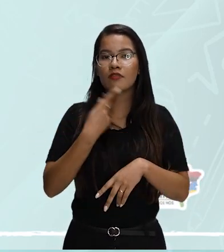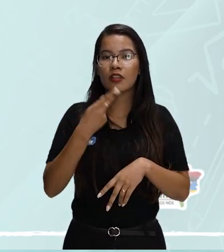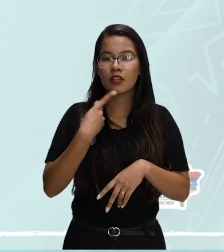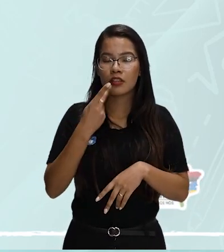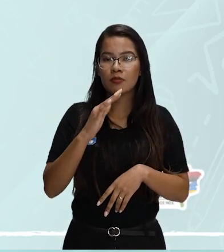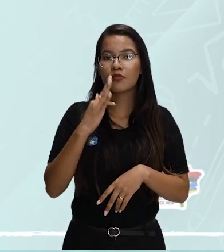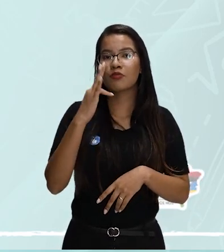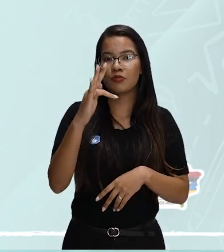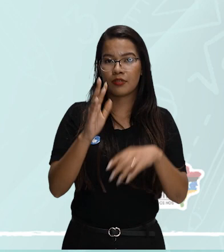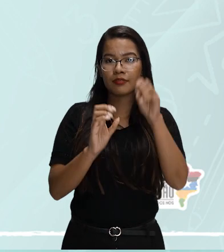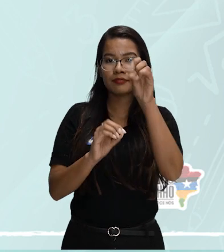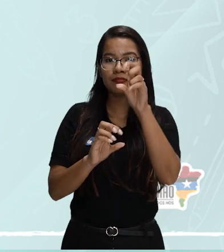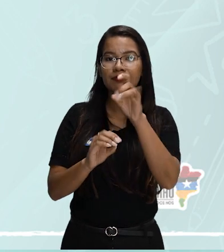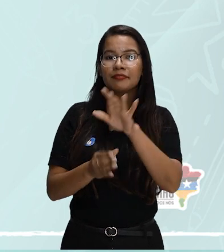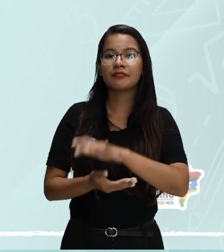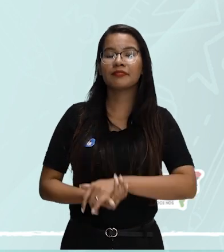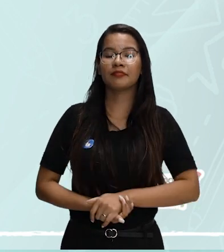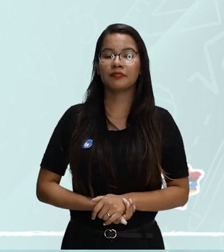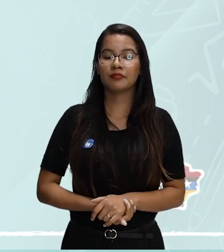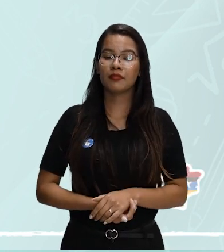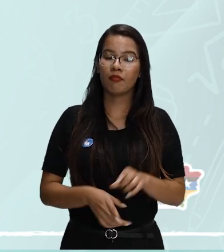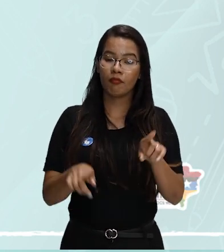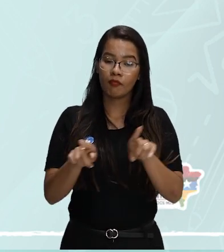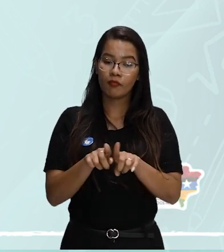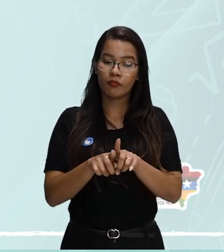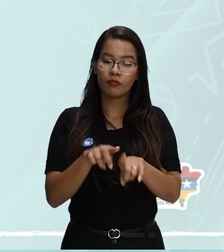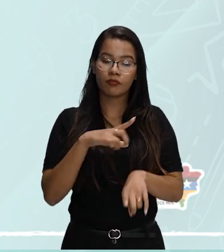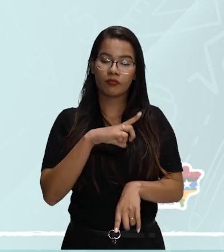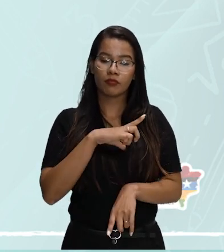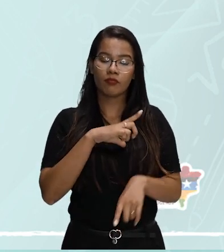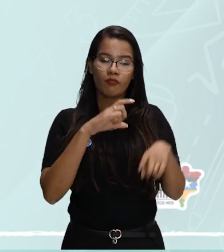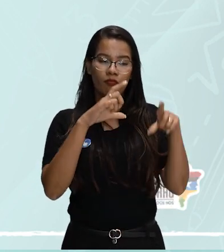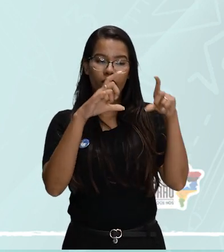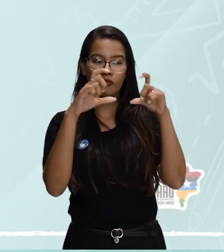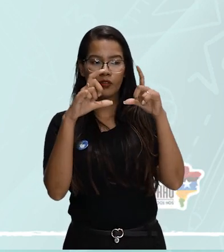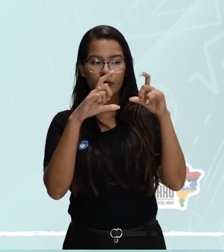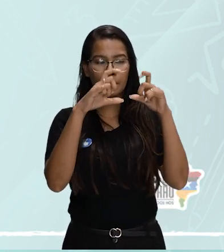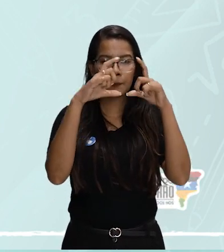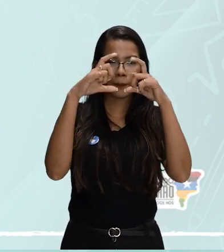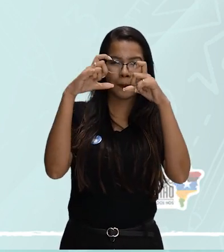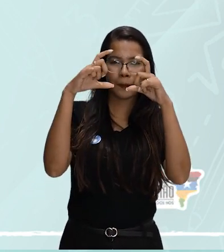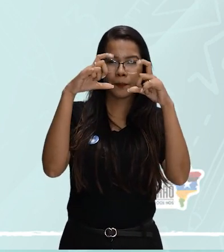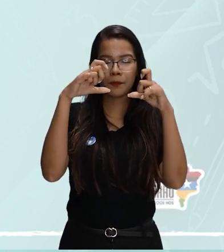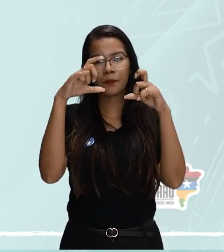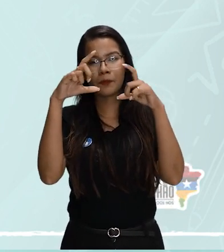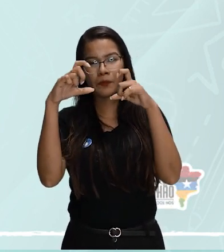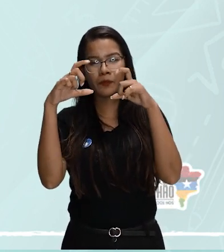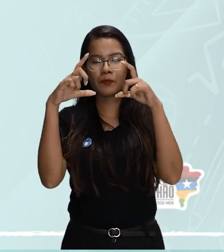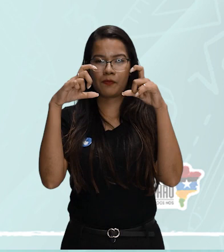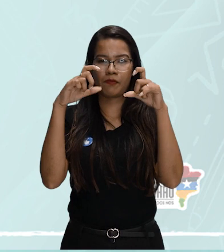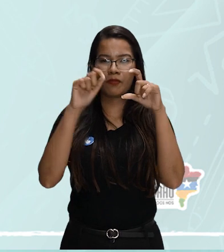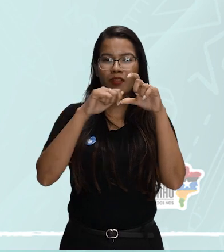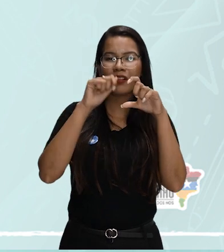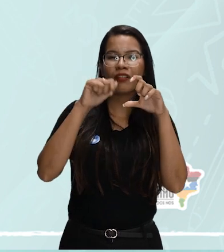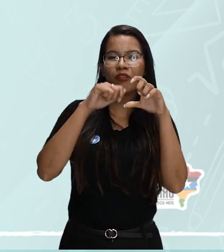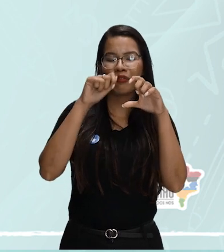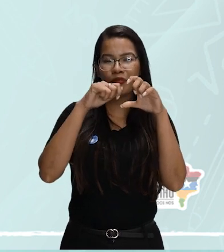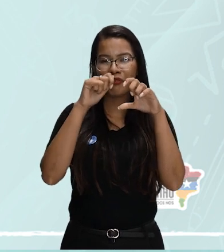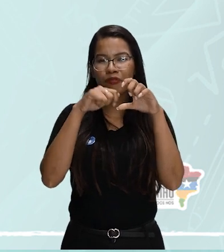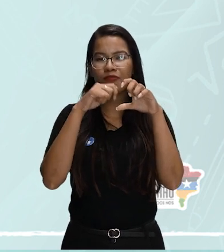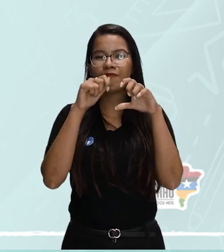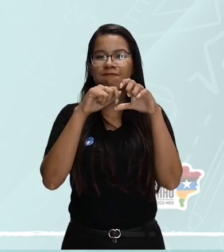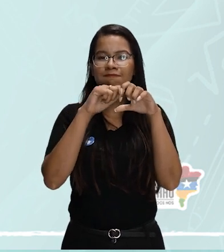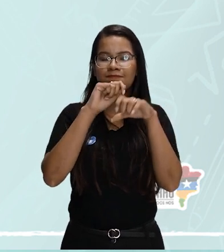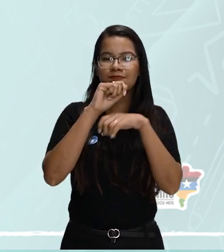outras aulas. Nós temos a câmera fotográfica, a câmera de filmar, por aí vai. Então são